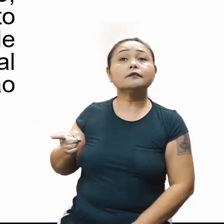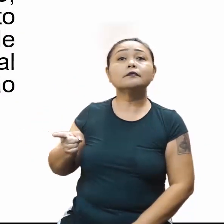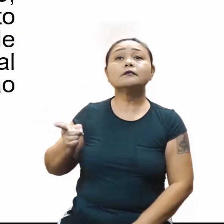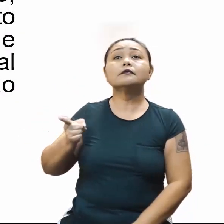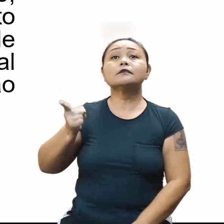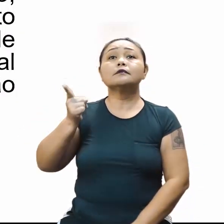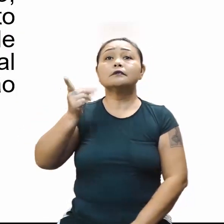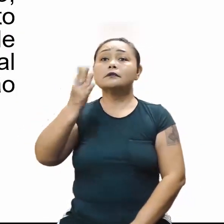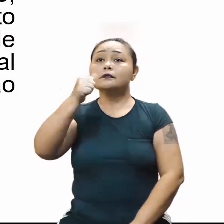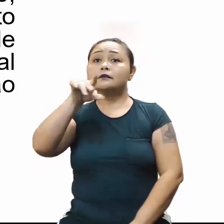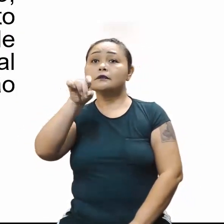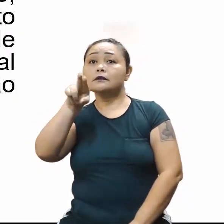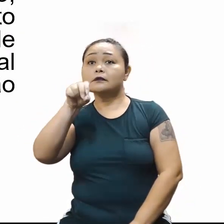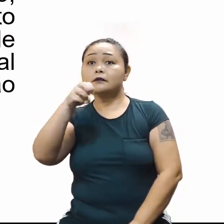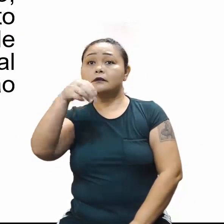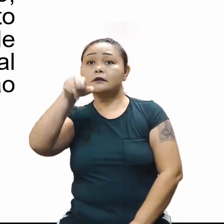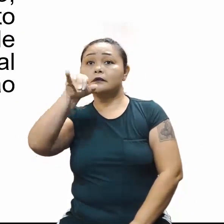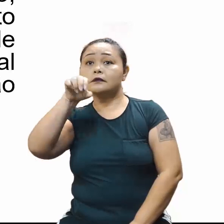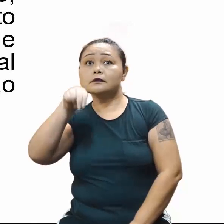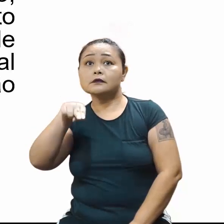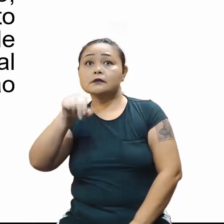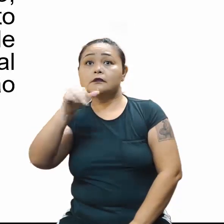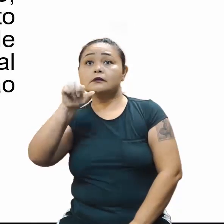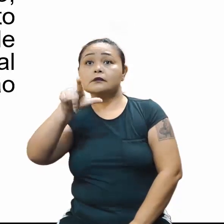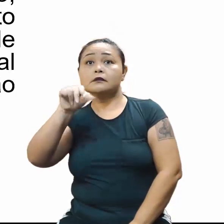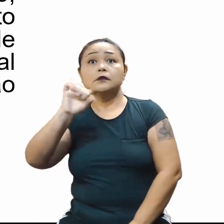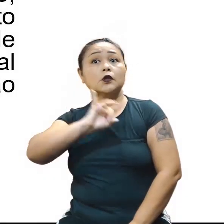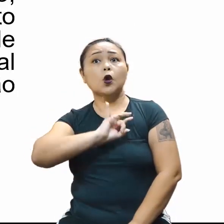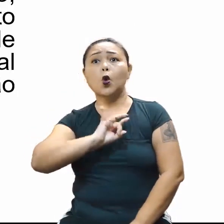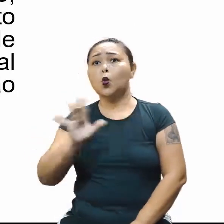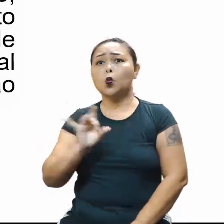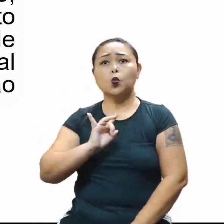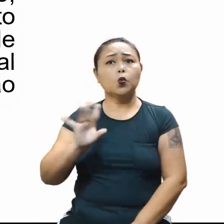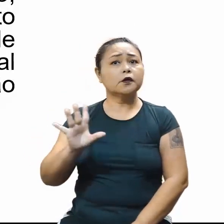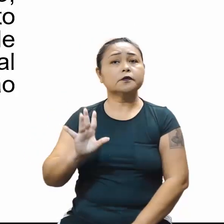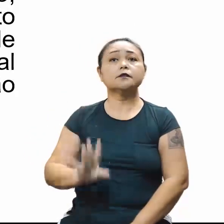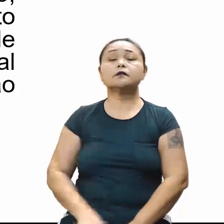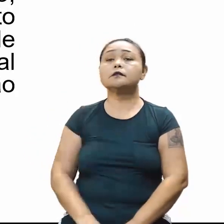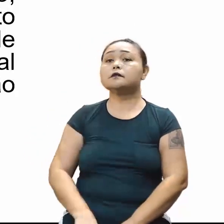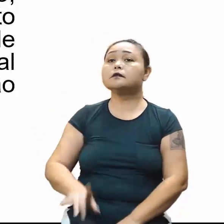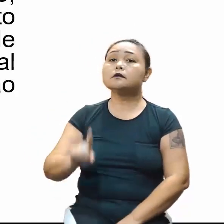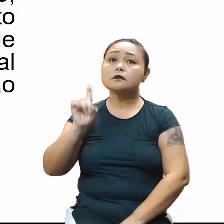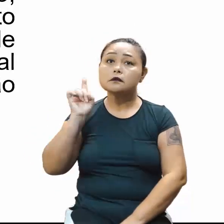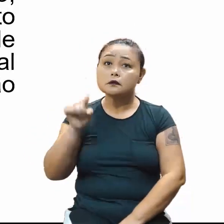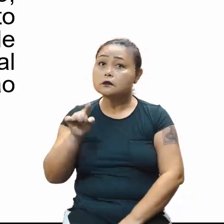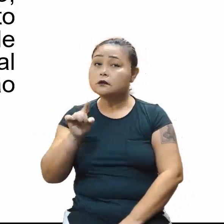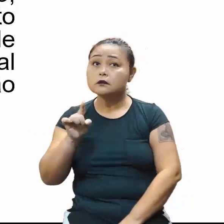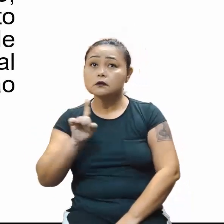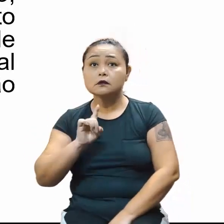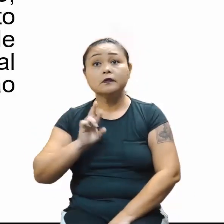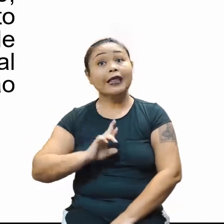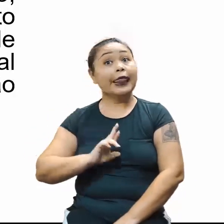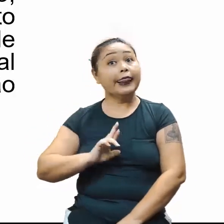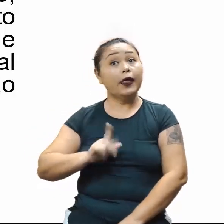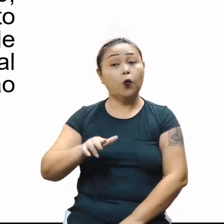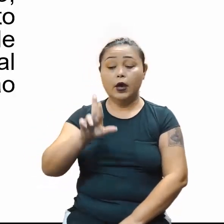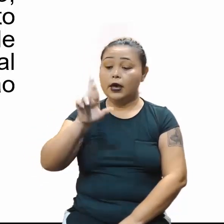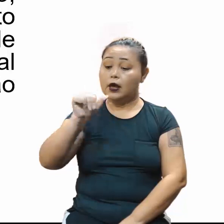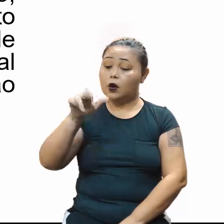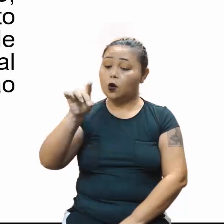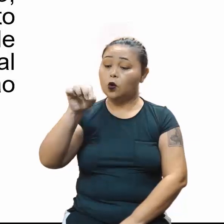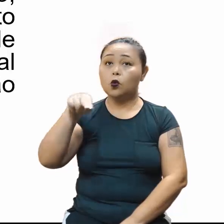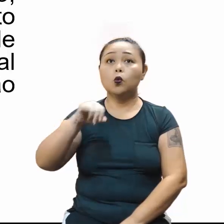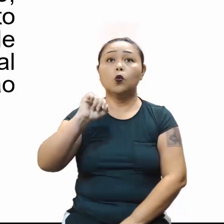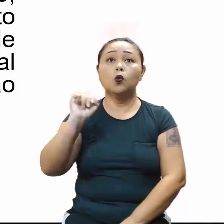era o Cândido Mariano da Silva. Ele era apenas o Cândido Mariano da Silva. Ele ainda não era Rondon.